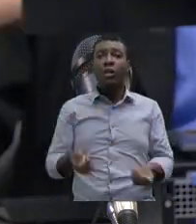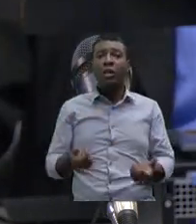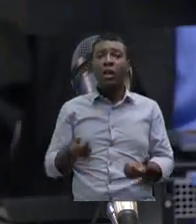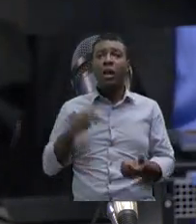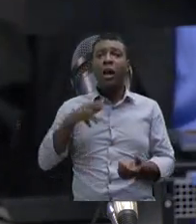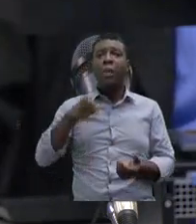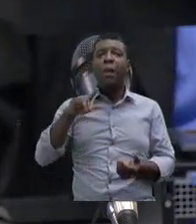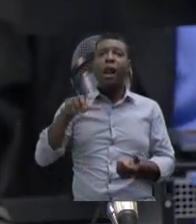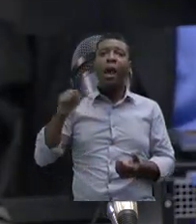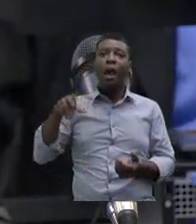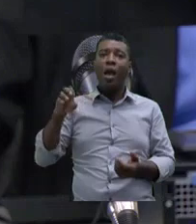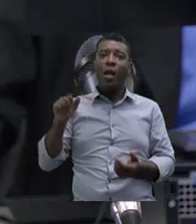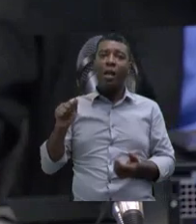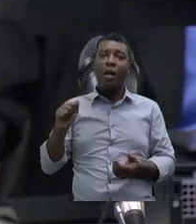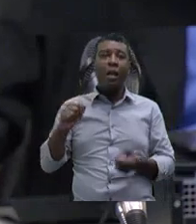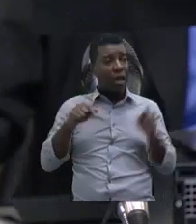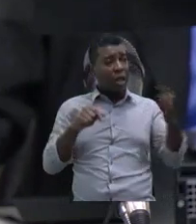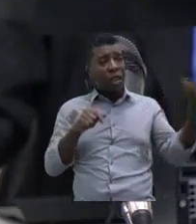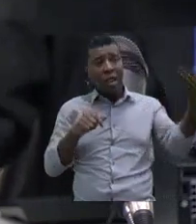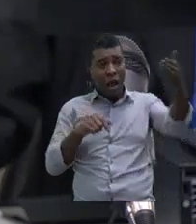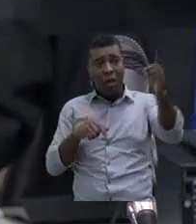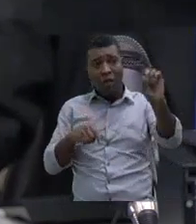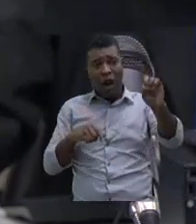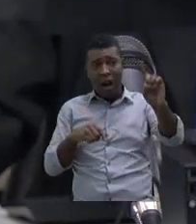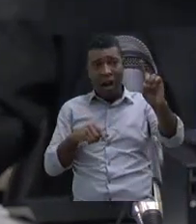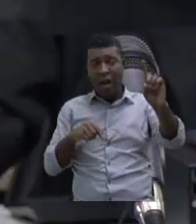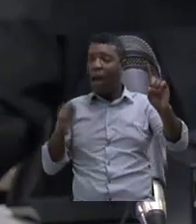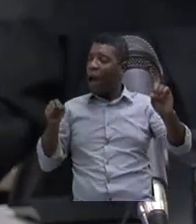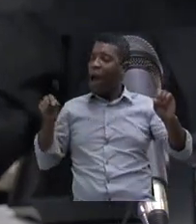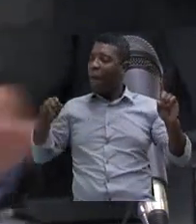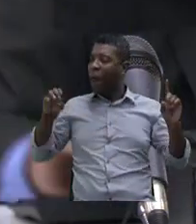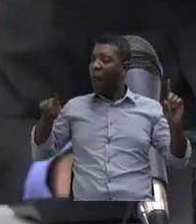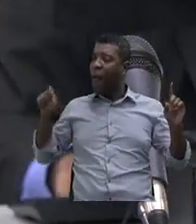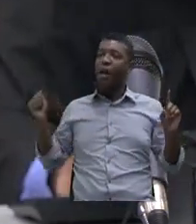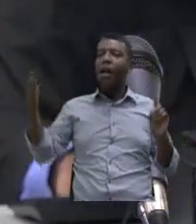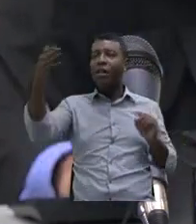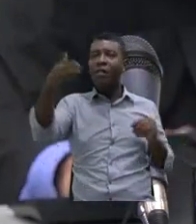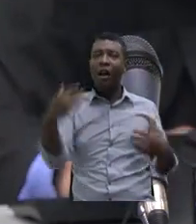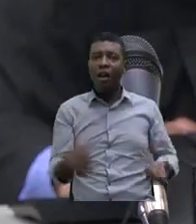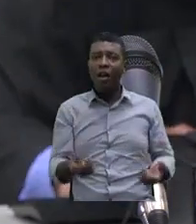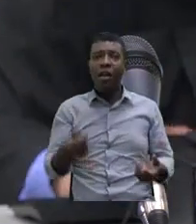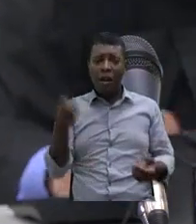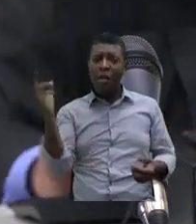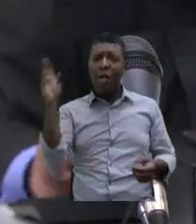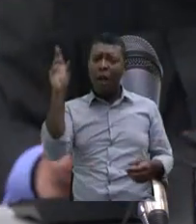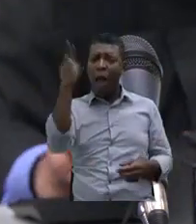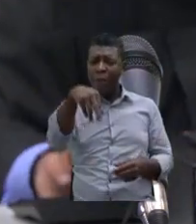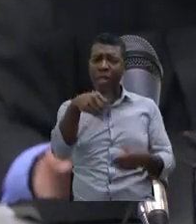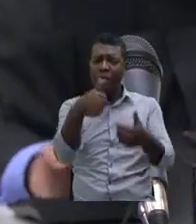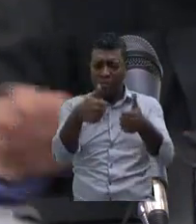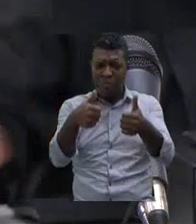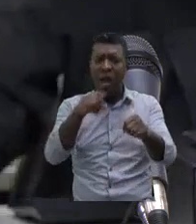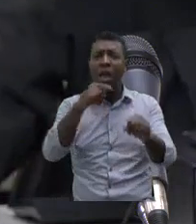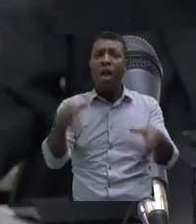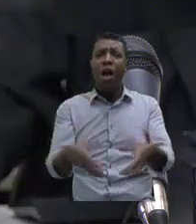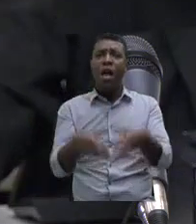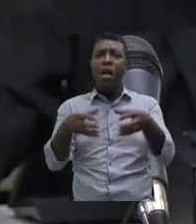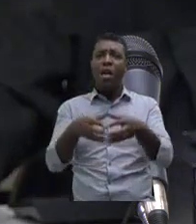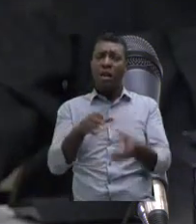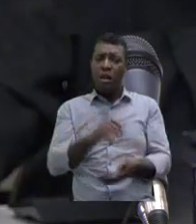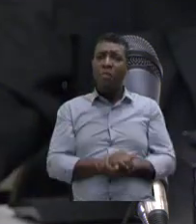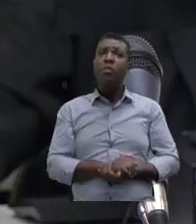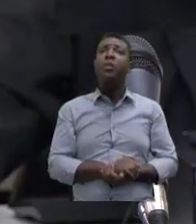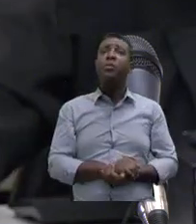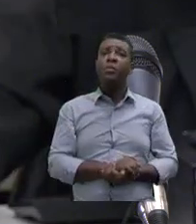Milena, né? Quando você não vai, a Milena vai, né, Milena? E representa bem, vai a equipe. Então, ou seja, a Secretaria de Cultura,